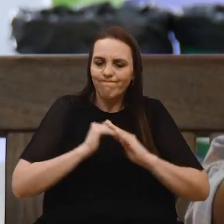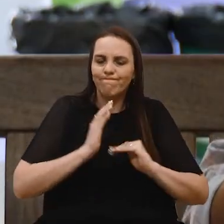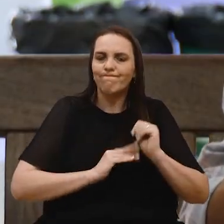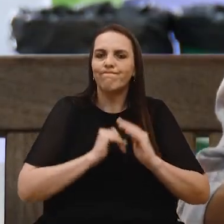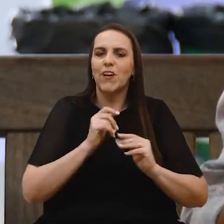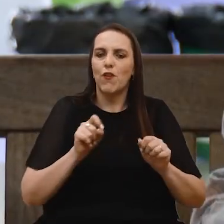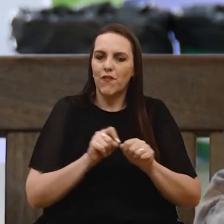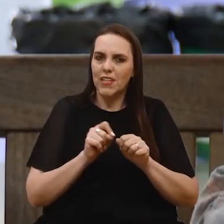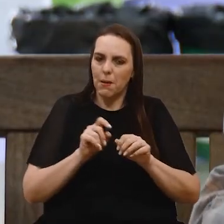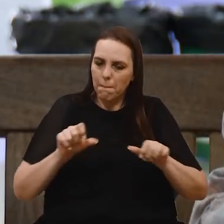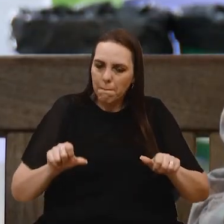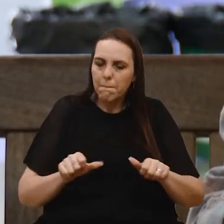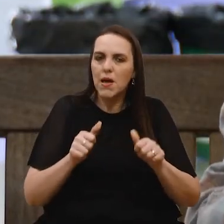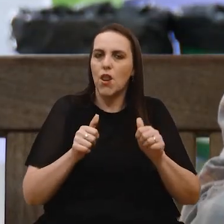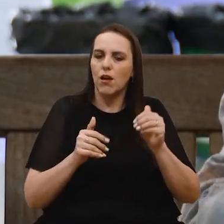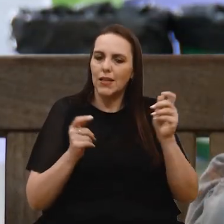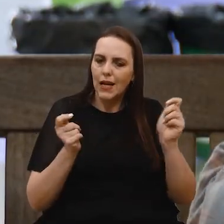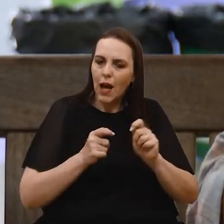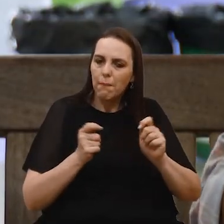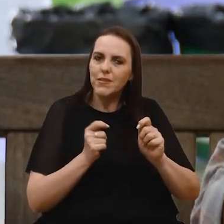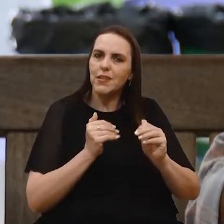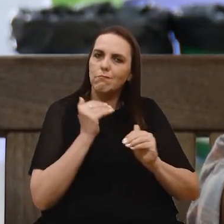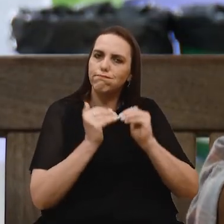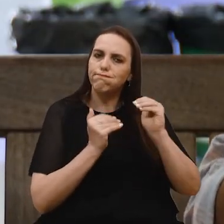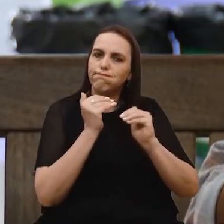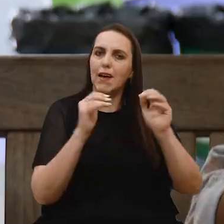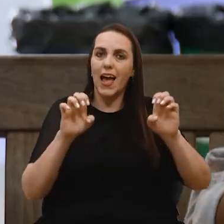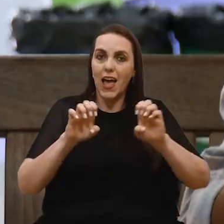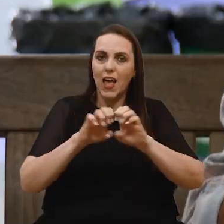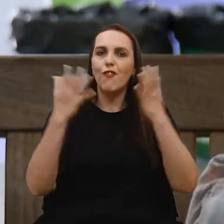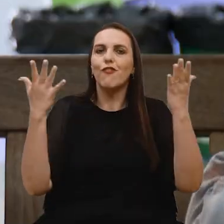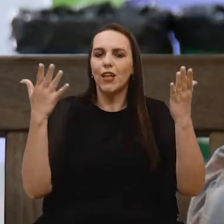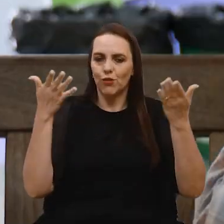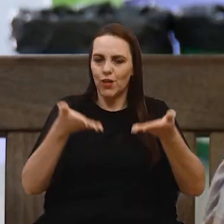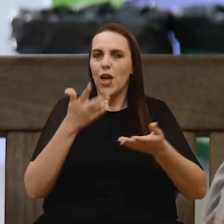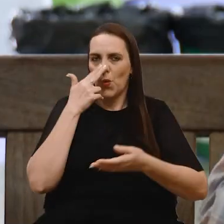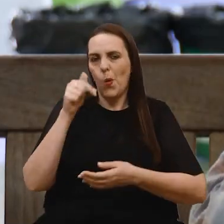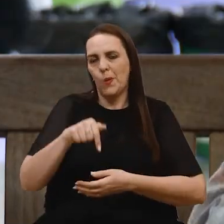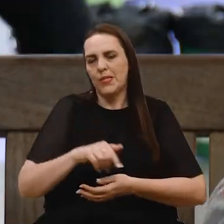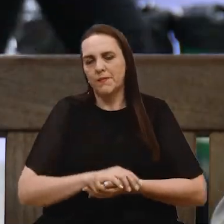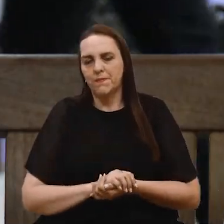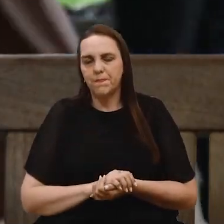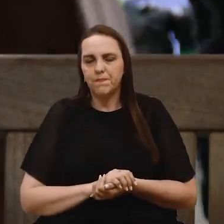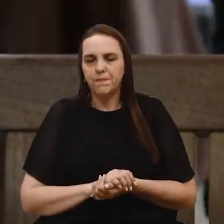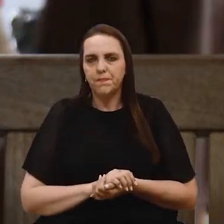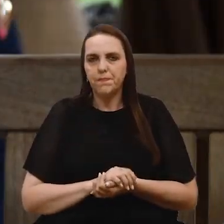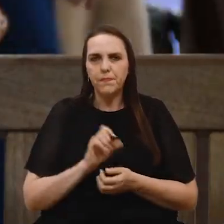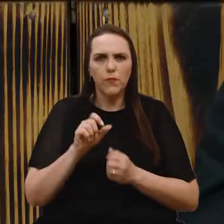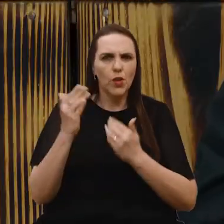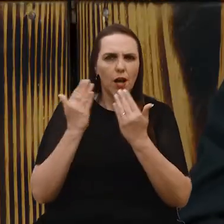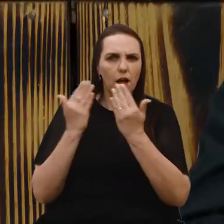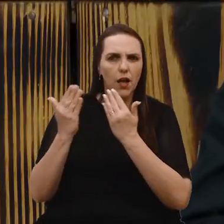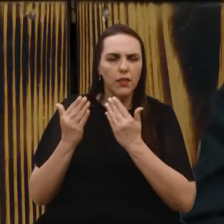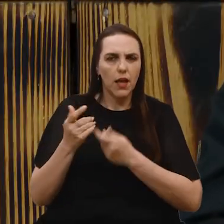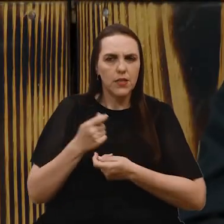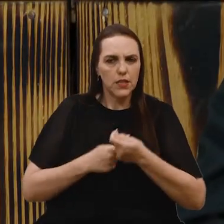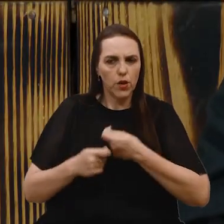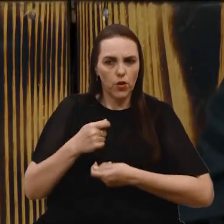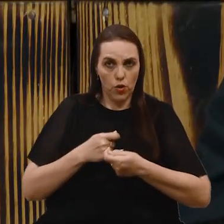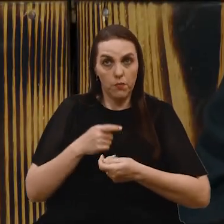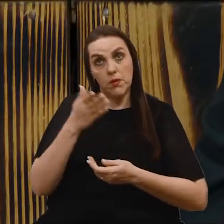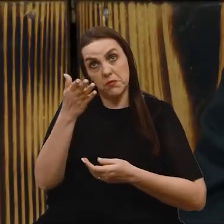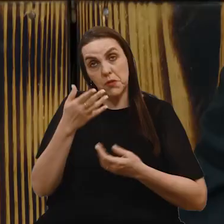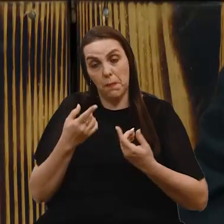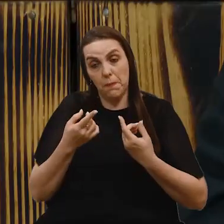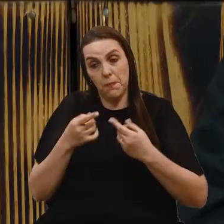aprimorar a nossa capacidade de fazer eventos dessa magnitude. Não ficando só numa análise econômica, mas já